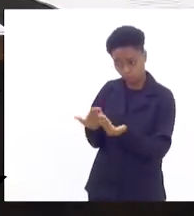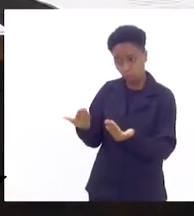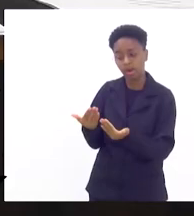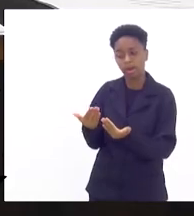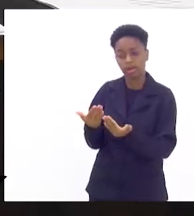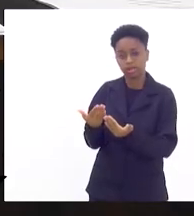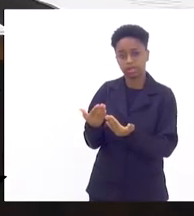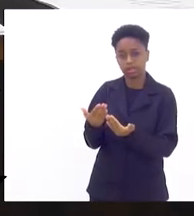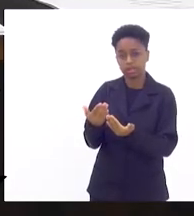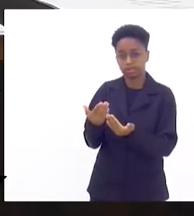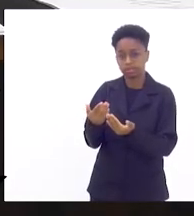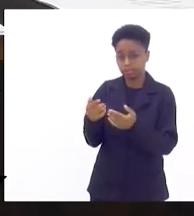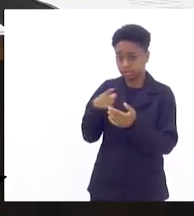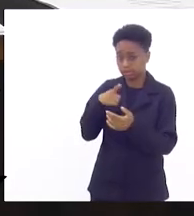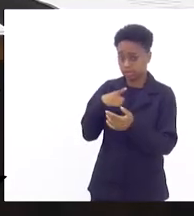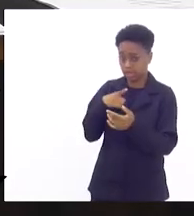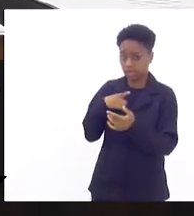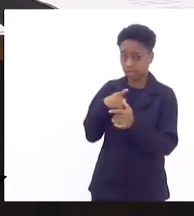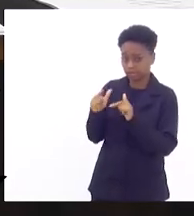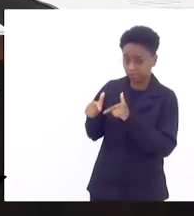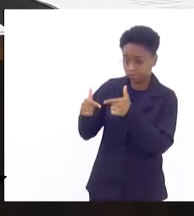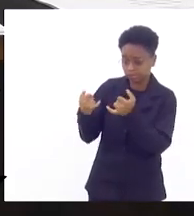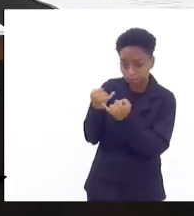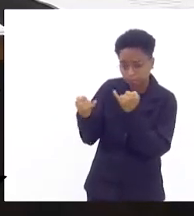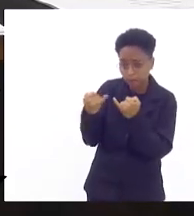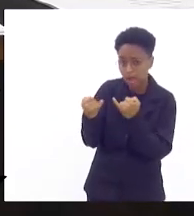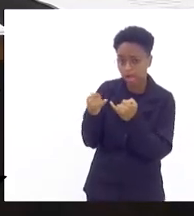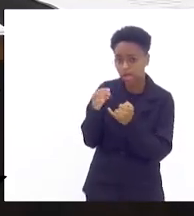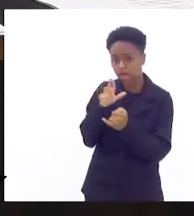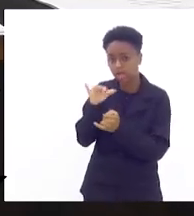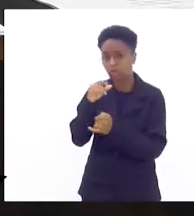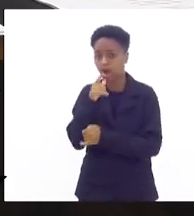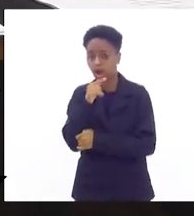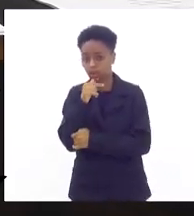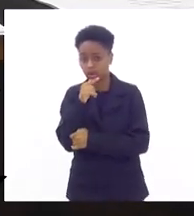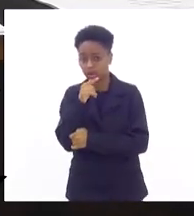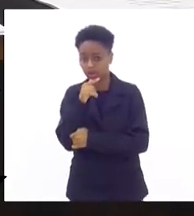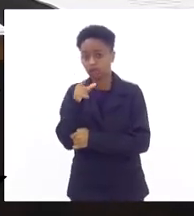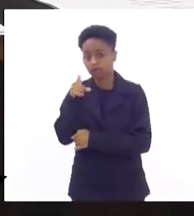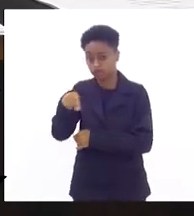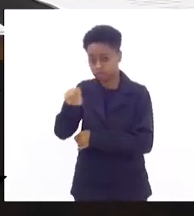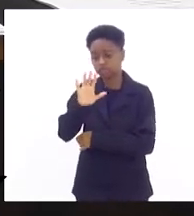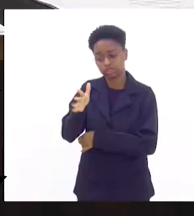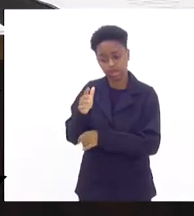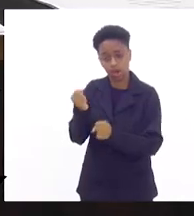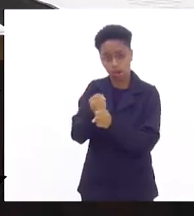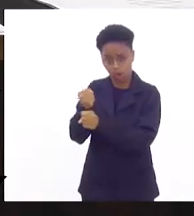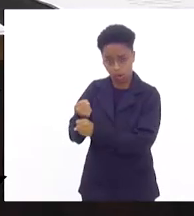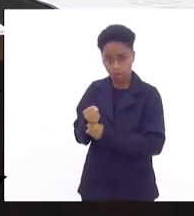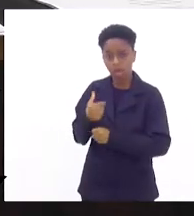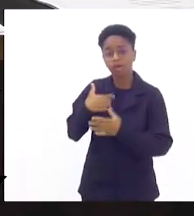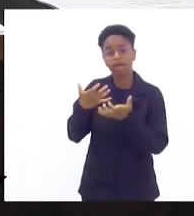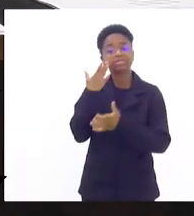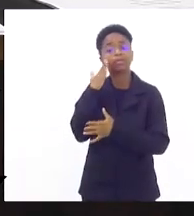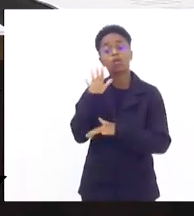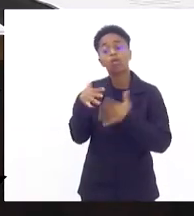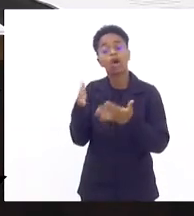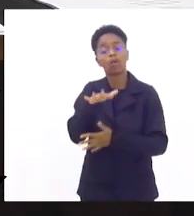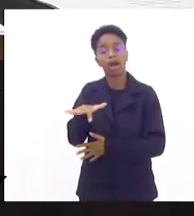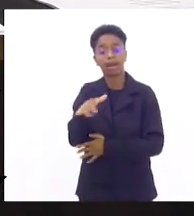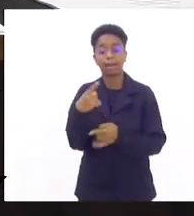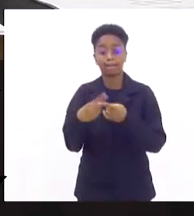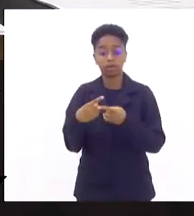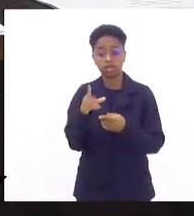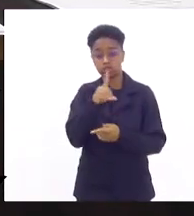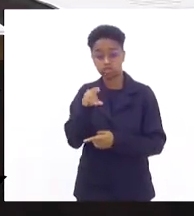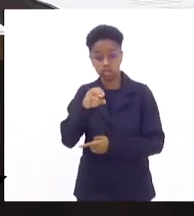que existe uma relação próxima com a Rio Águas. E vocês já estão executando obra. Eu queria saber que áreas são essas. Porque na Zona